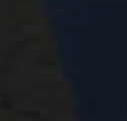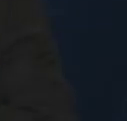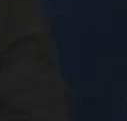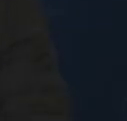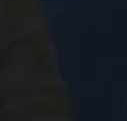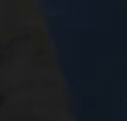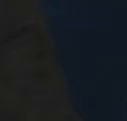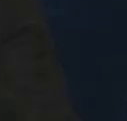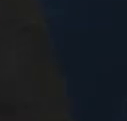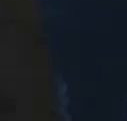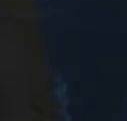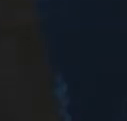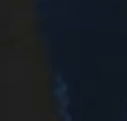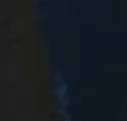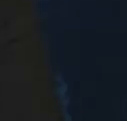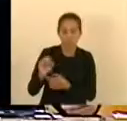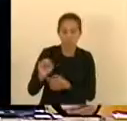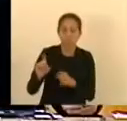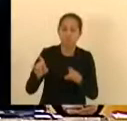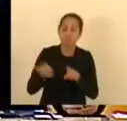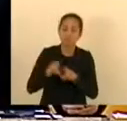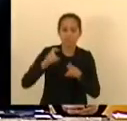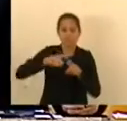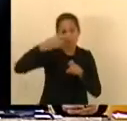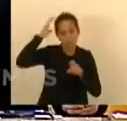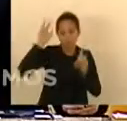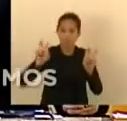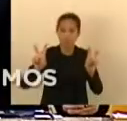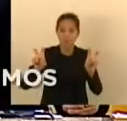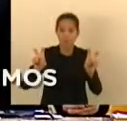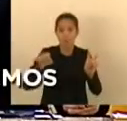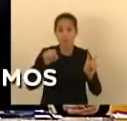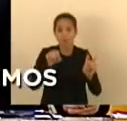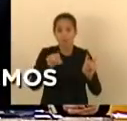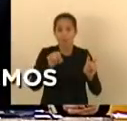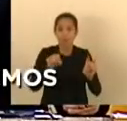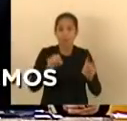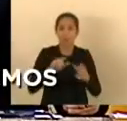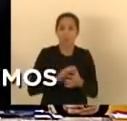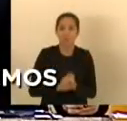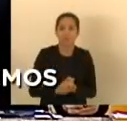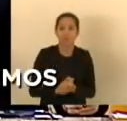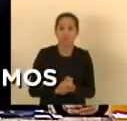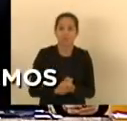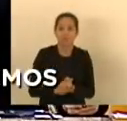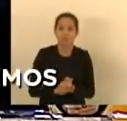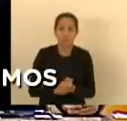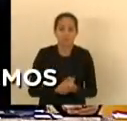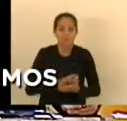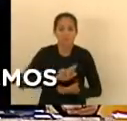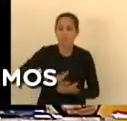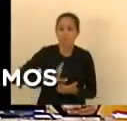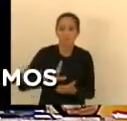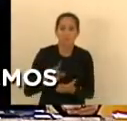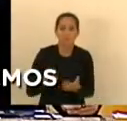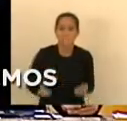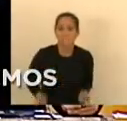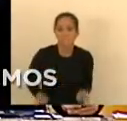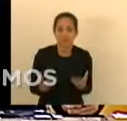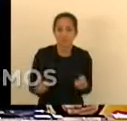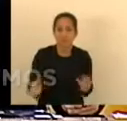e possibilidades de pagamento. Essa é uma matéria que nada causa prejuízo ao Estado,